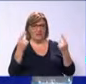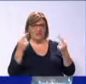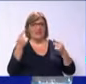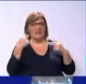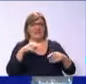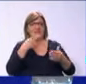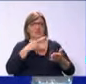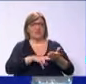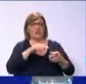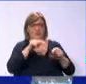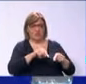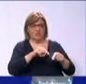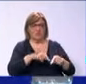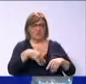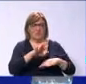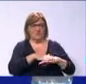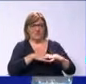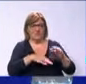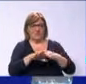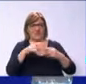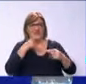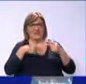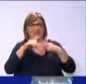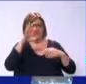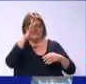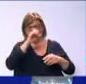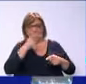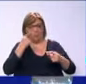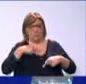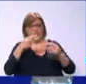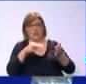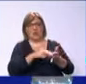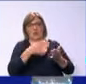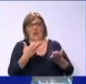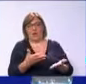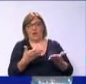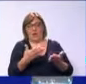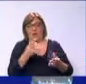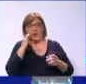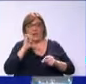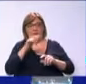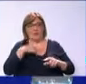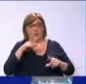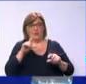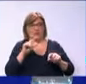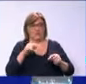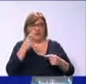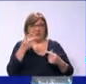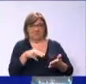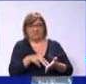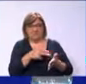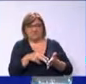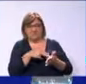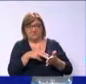a testemunha sobre isto foi feito queixa ao ministério público aguardava os novos agora claro e eu também com alguma expectativa